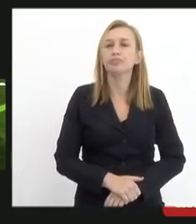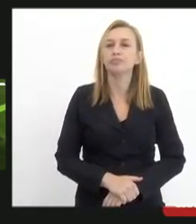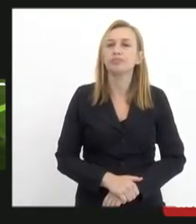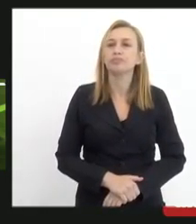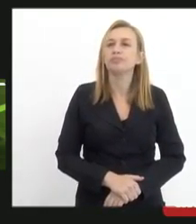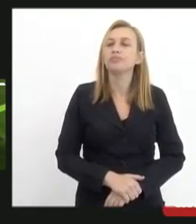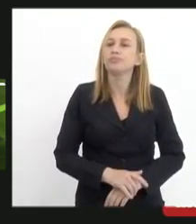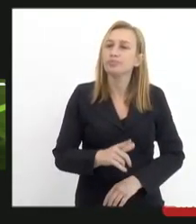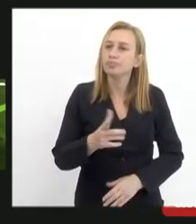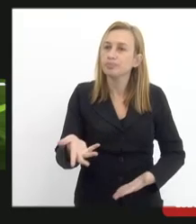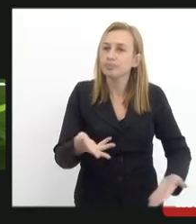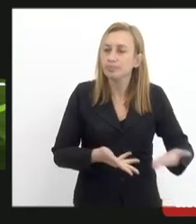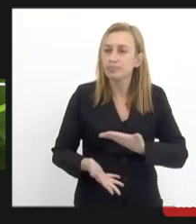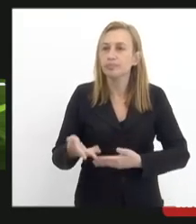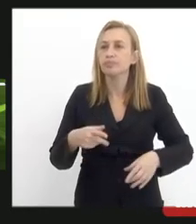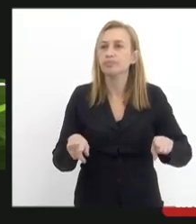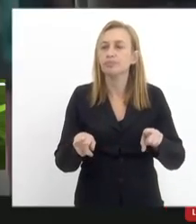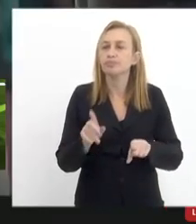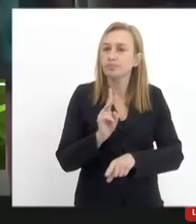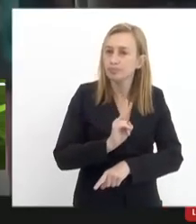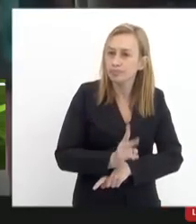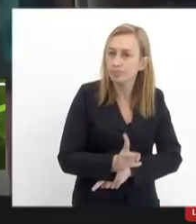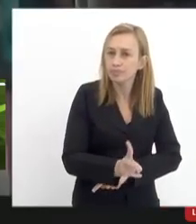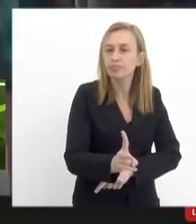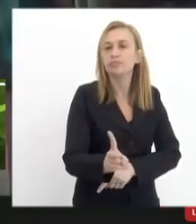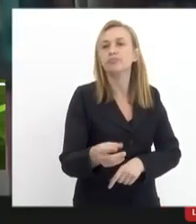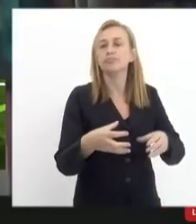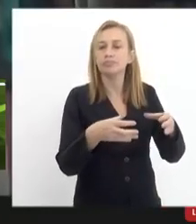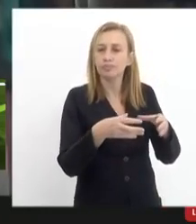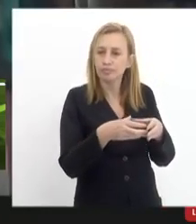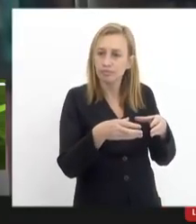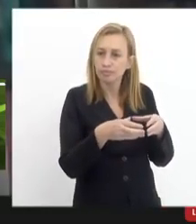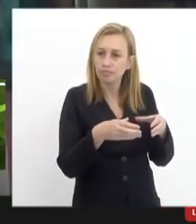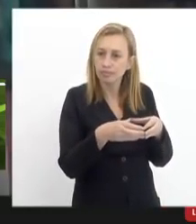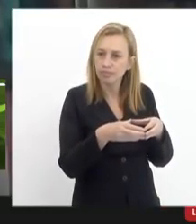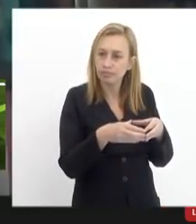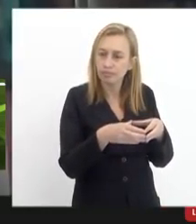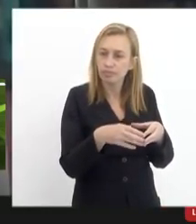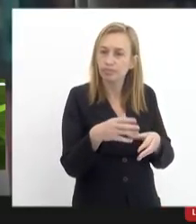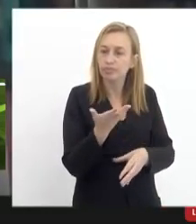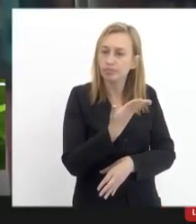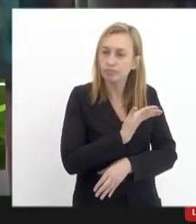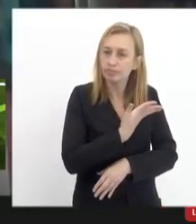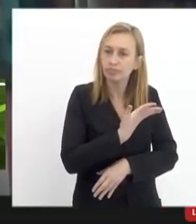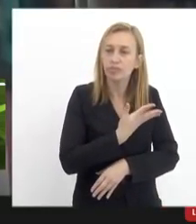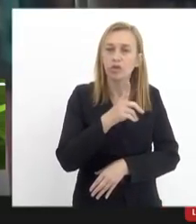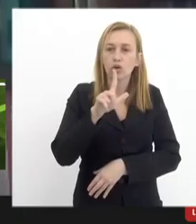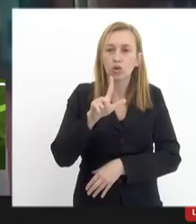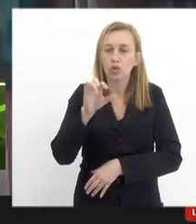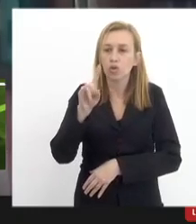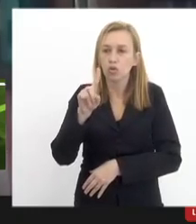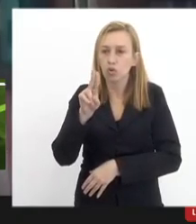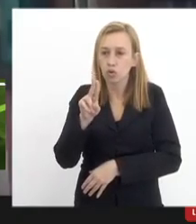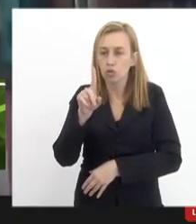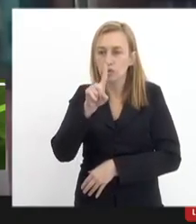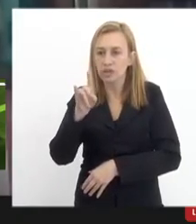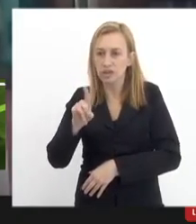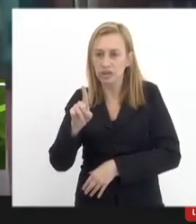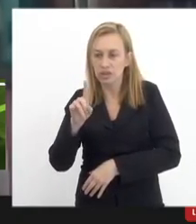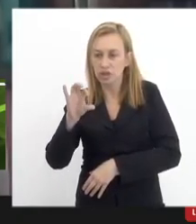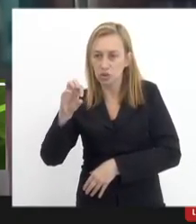Tem a participação permanente nesta comissão do companheiro Lúcio Sanfilippo,